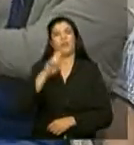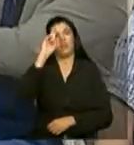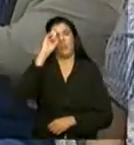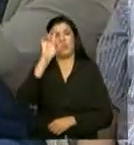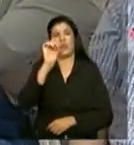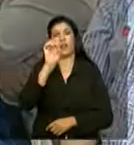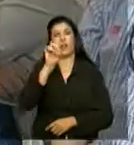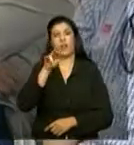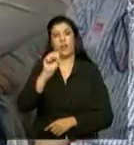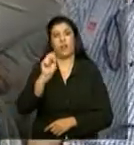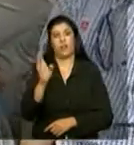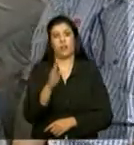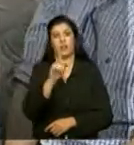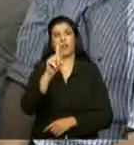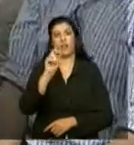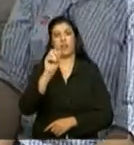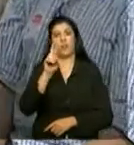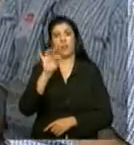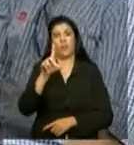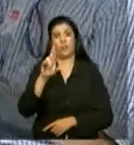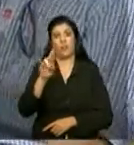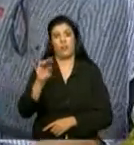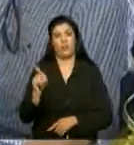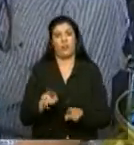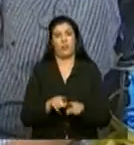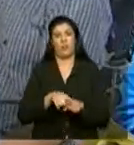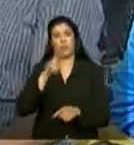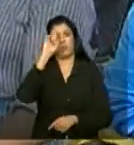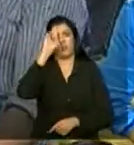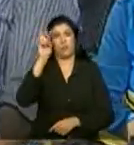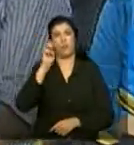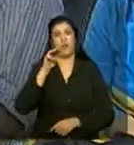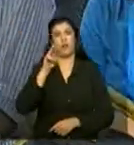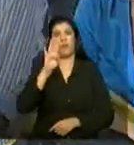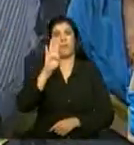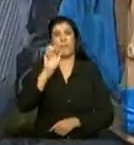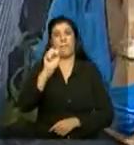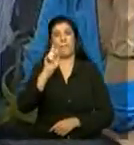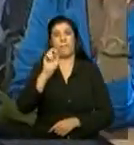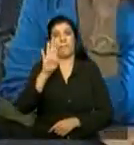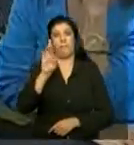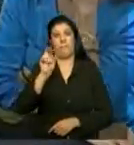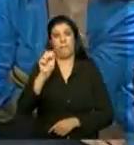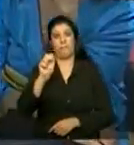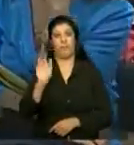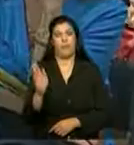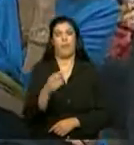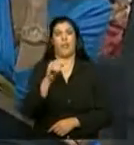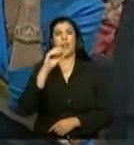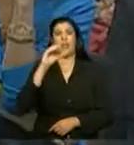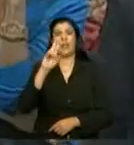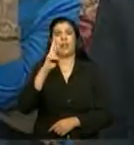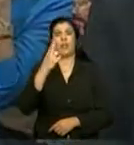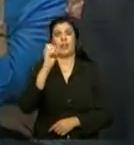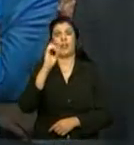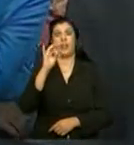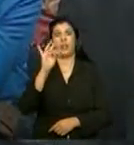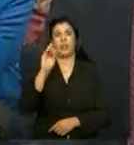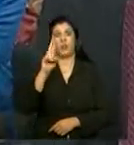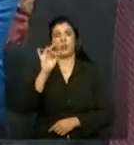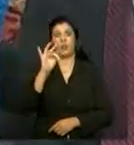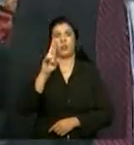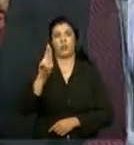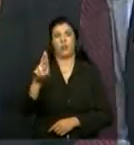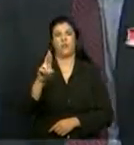goulart a senhora bárbara goulart machado lopes o senhor christophe peraud belquior goulart o senhor